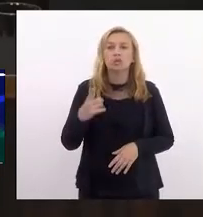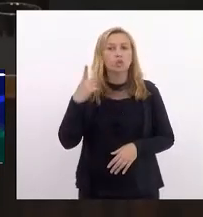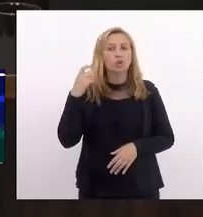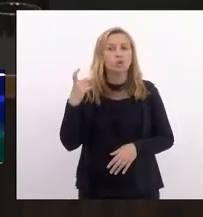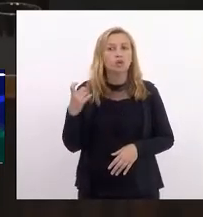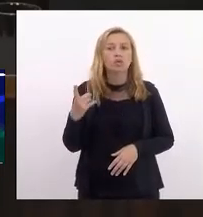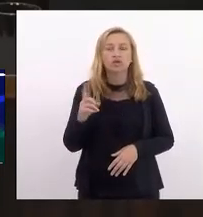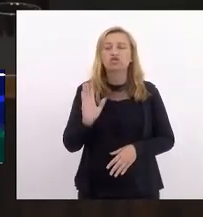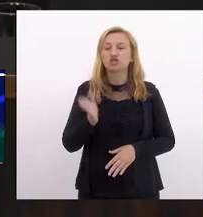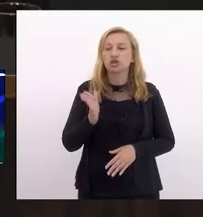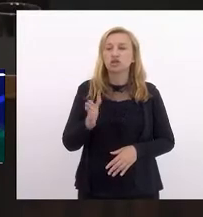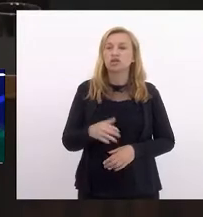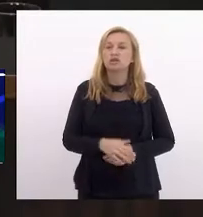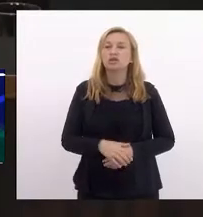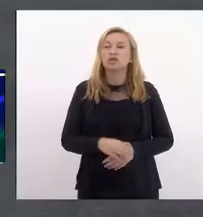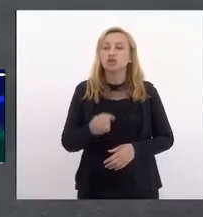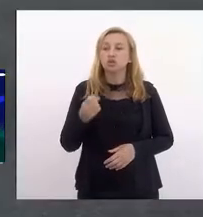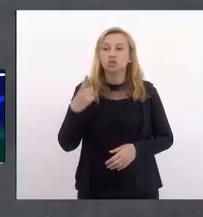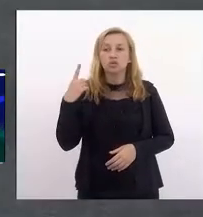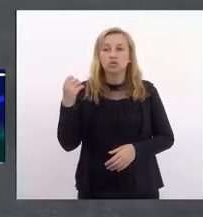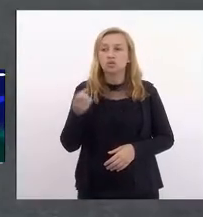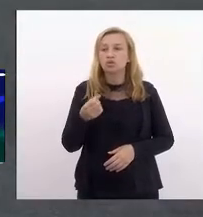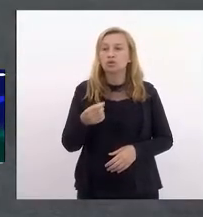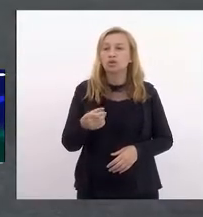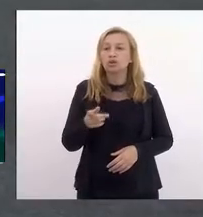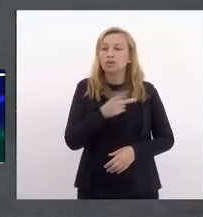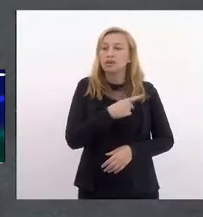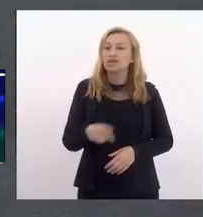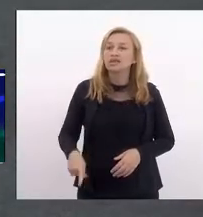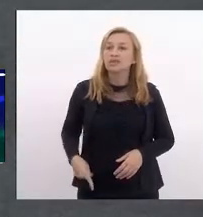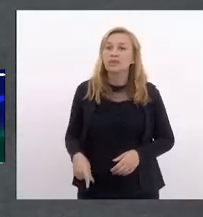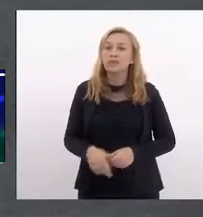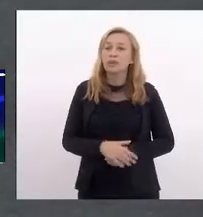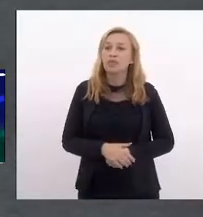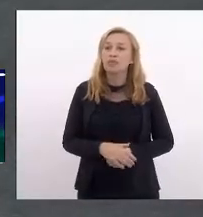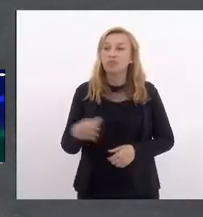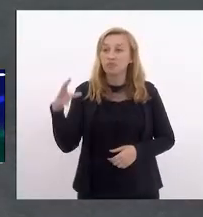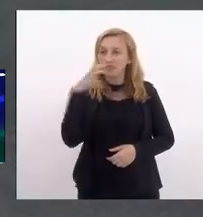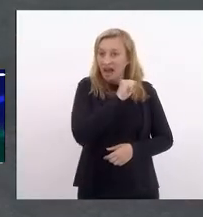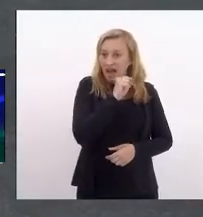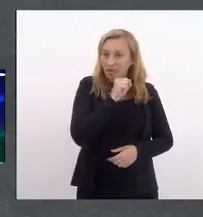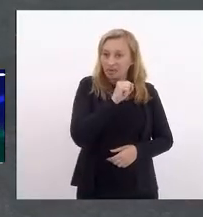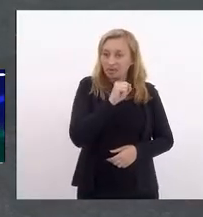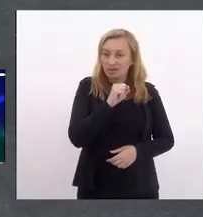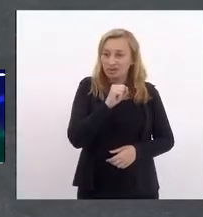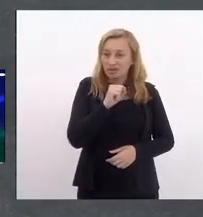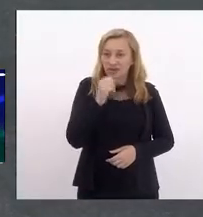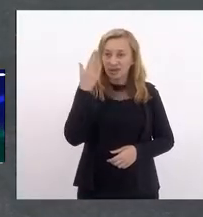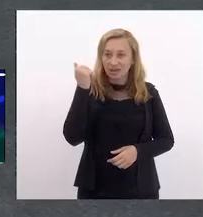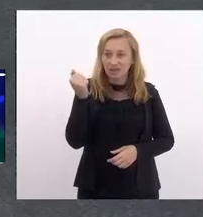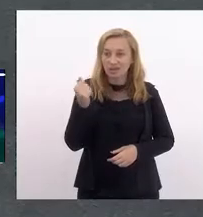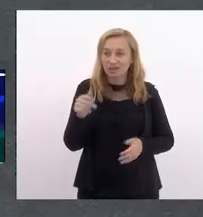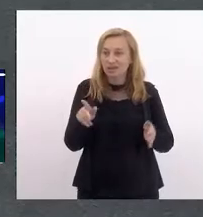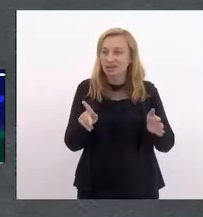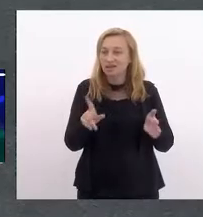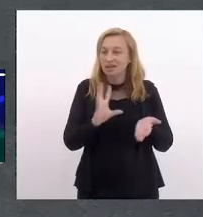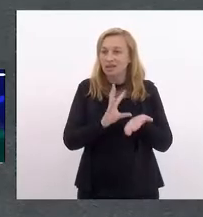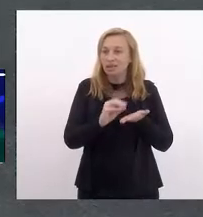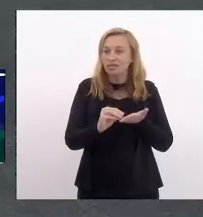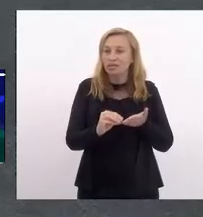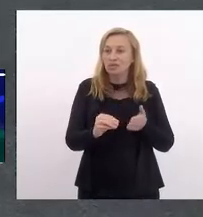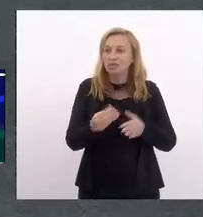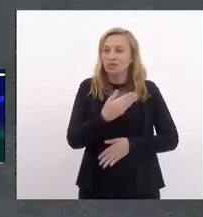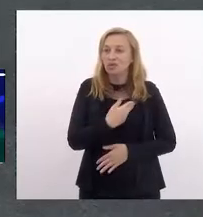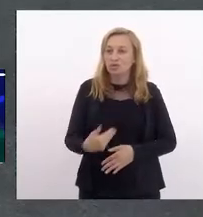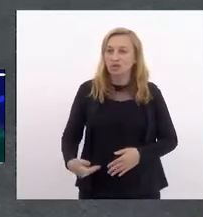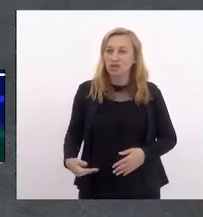tia Ju já liberou o sonho a loção Presidente é bem rapidamente que eu sei que tem a falta aí o projeto do governo